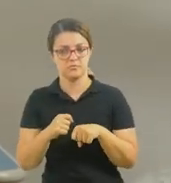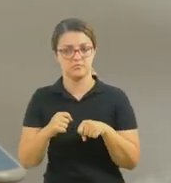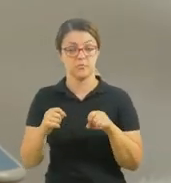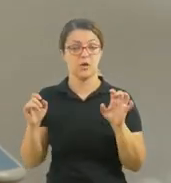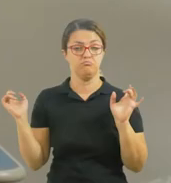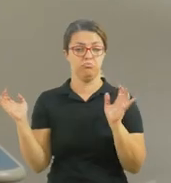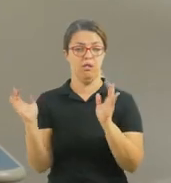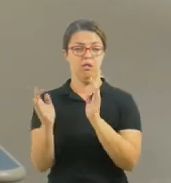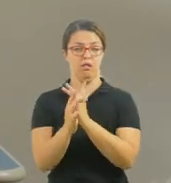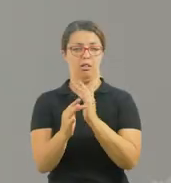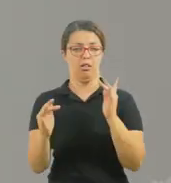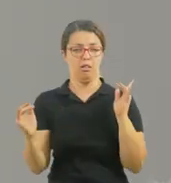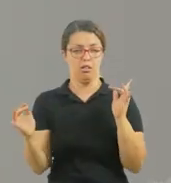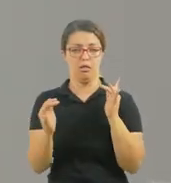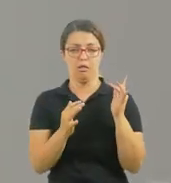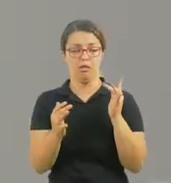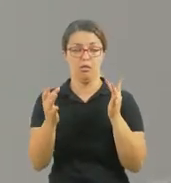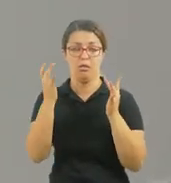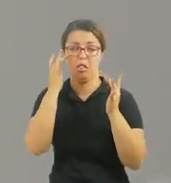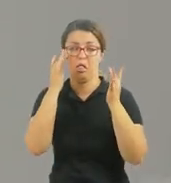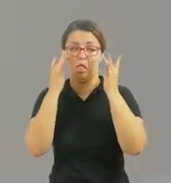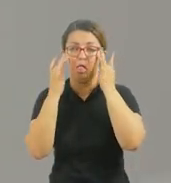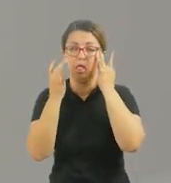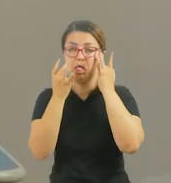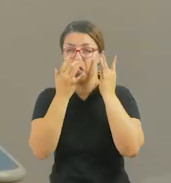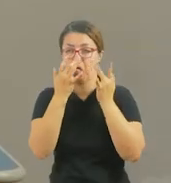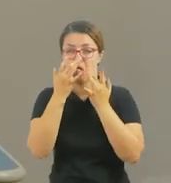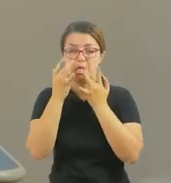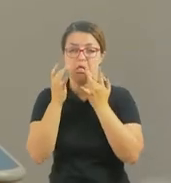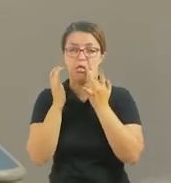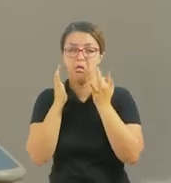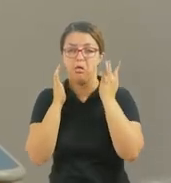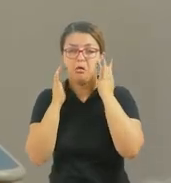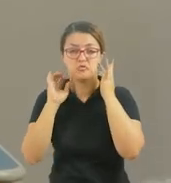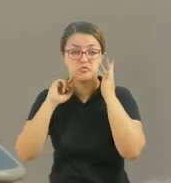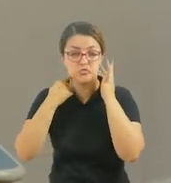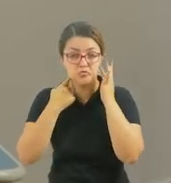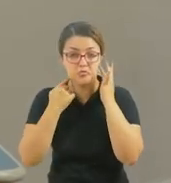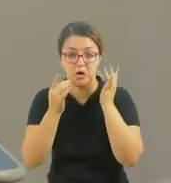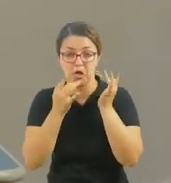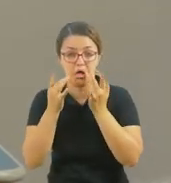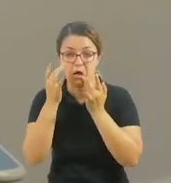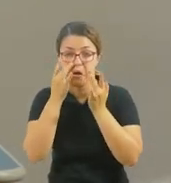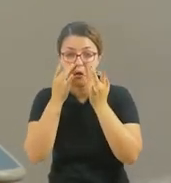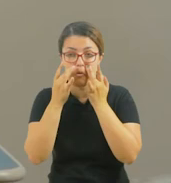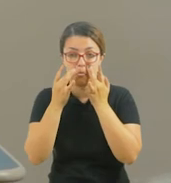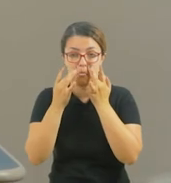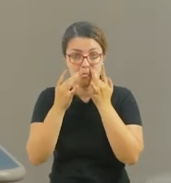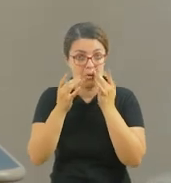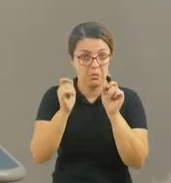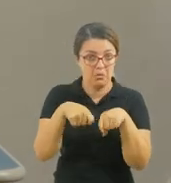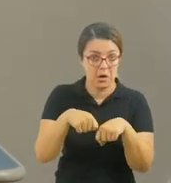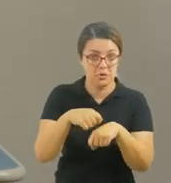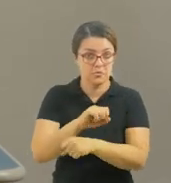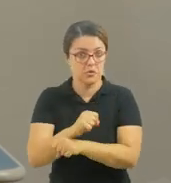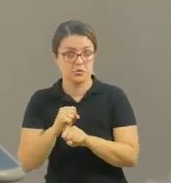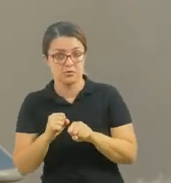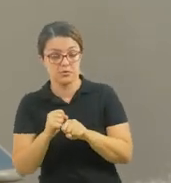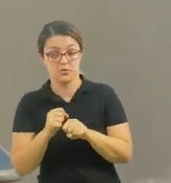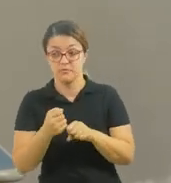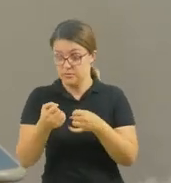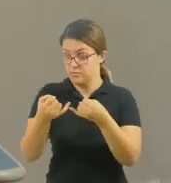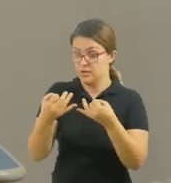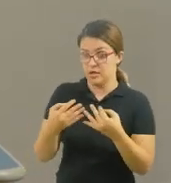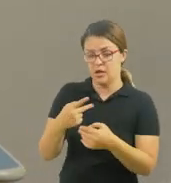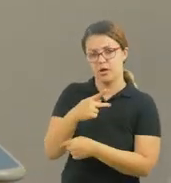é tocar nos olhos ou na boca sem lavar as mãos, é provável ou improvável? Aí você vai